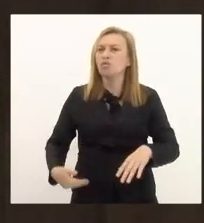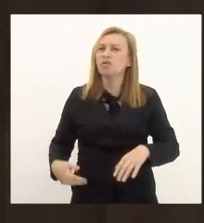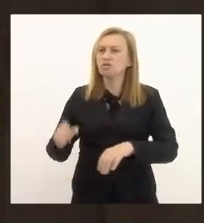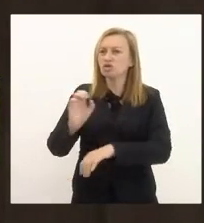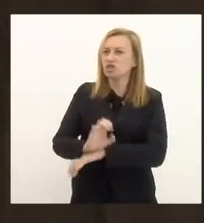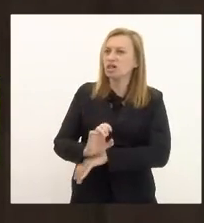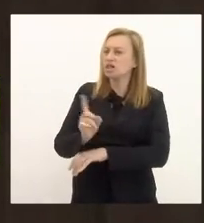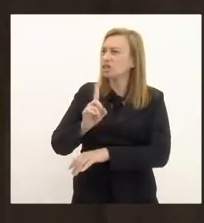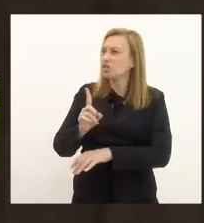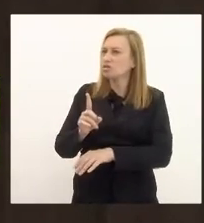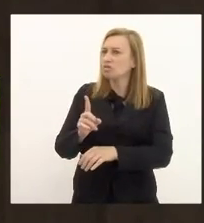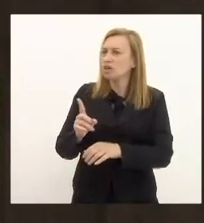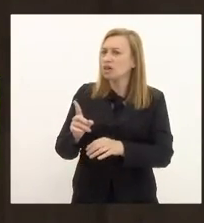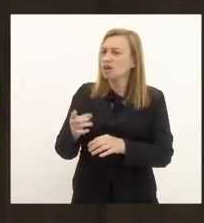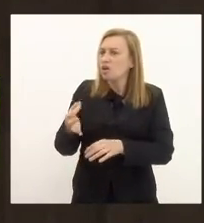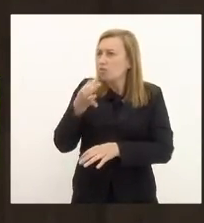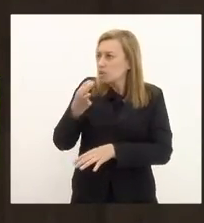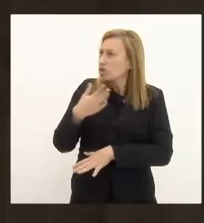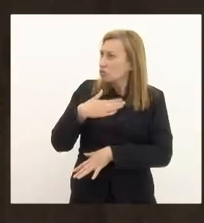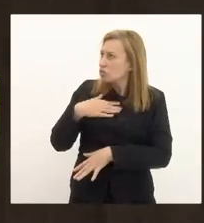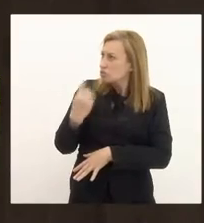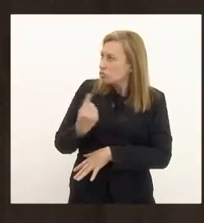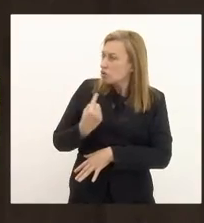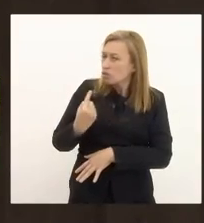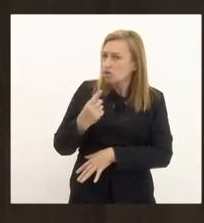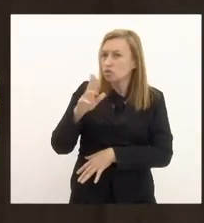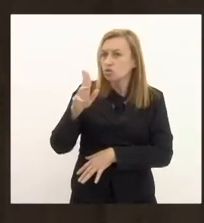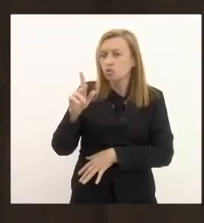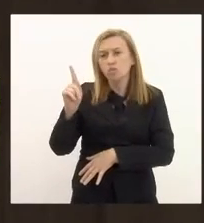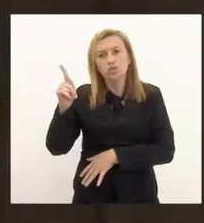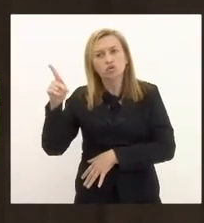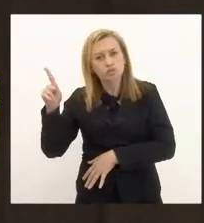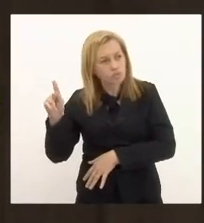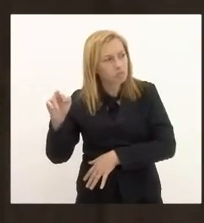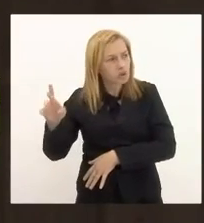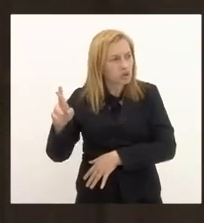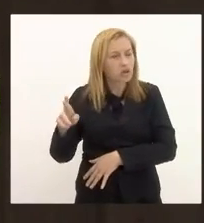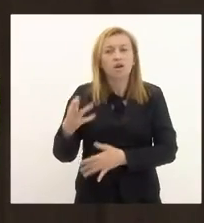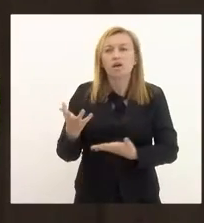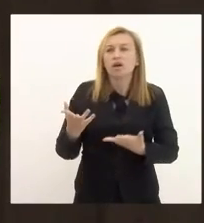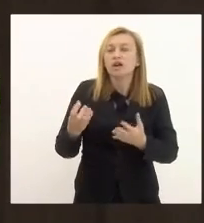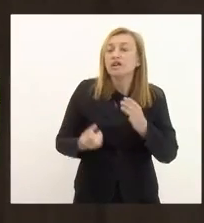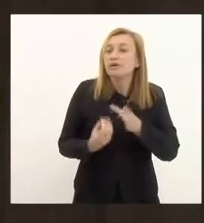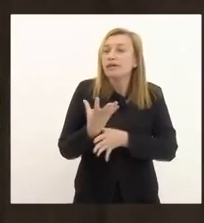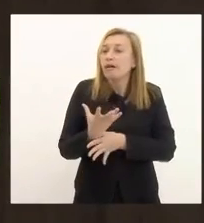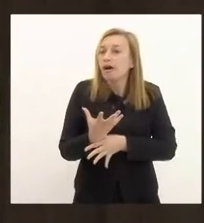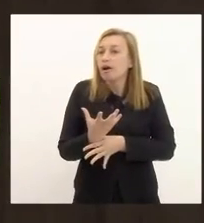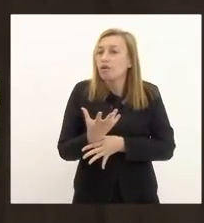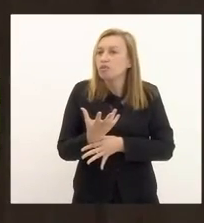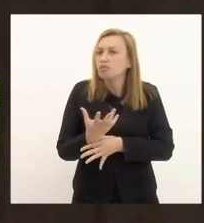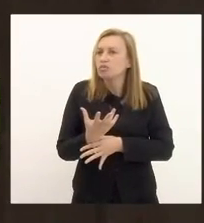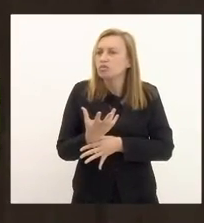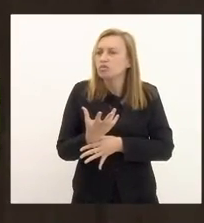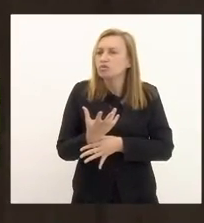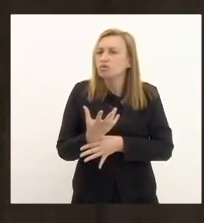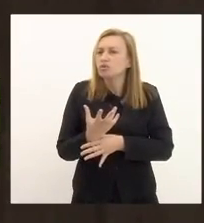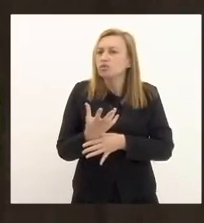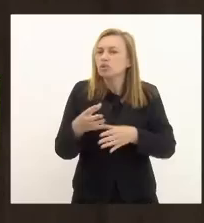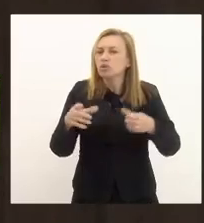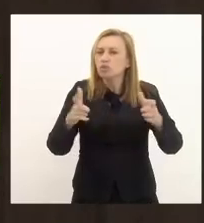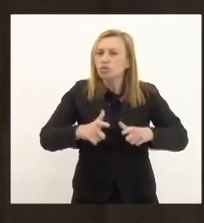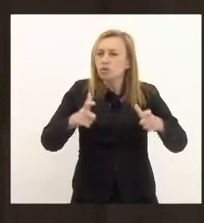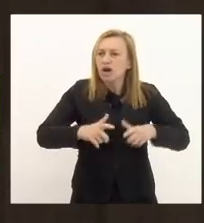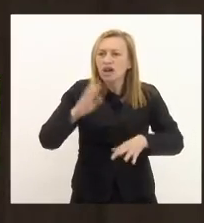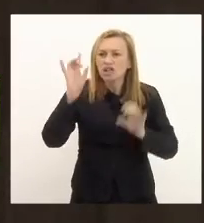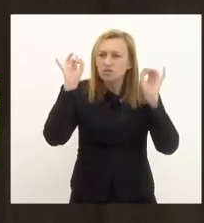força-tarefa sugestão Nossa na época do músculo tirar uma força-tarefa criar uma vara especial